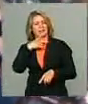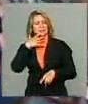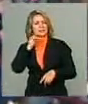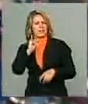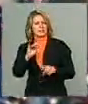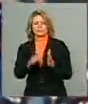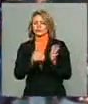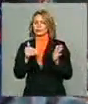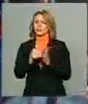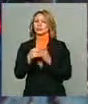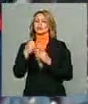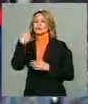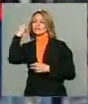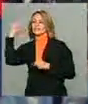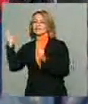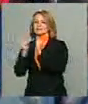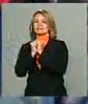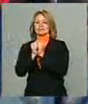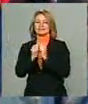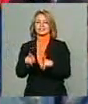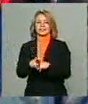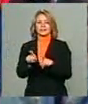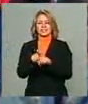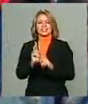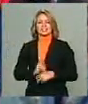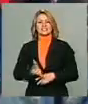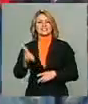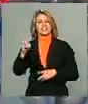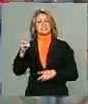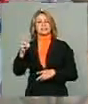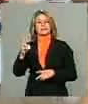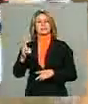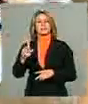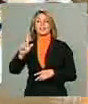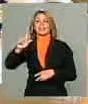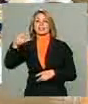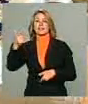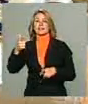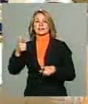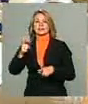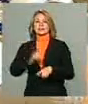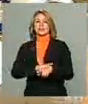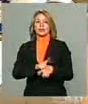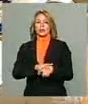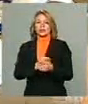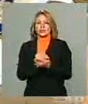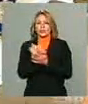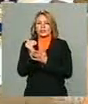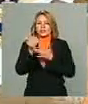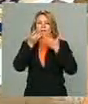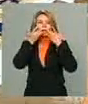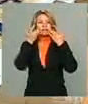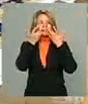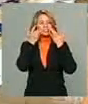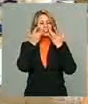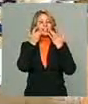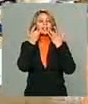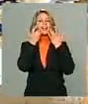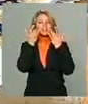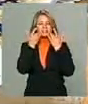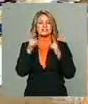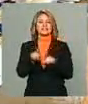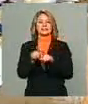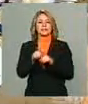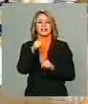dela viajamos juntos e quando era muito e depois quando ela entrou no teatro Recreio Quando ela